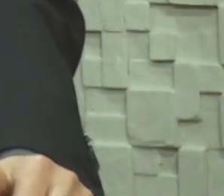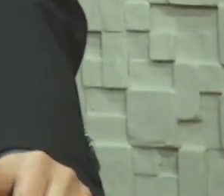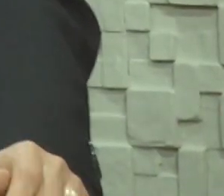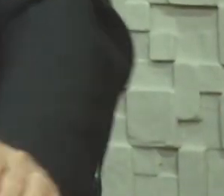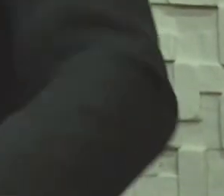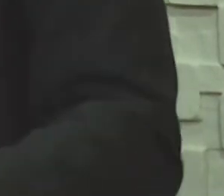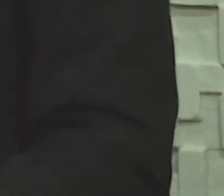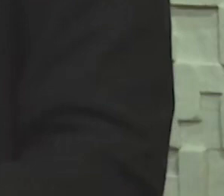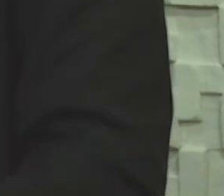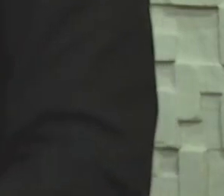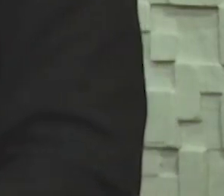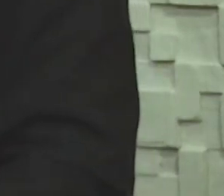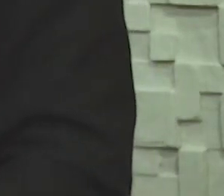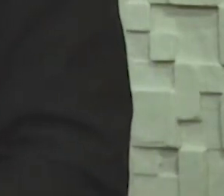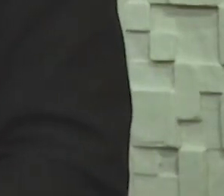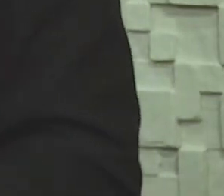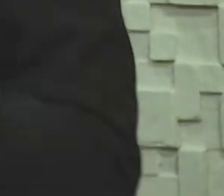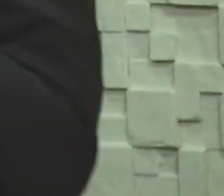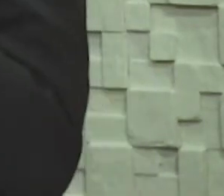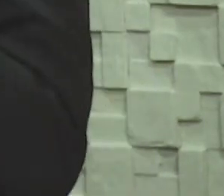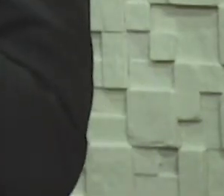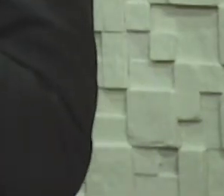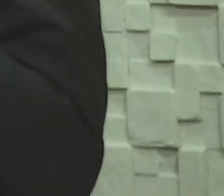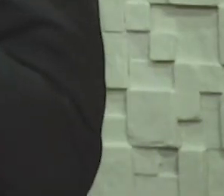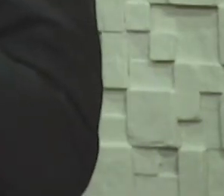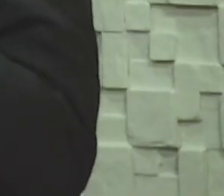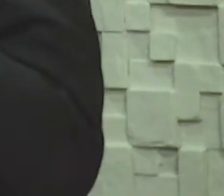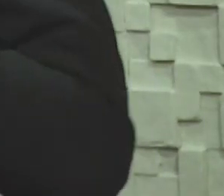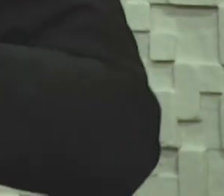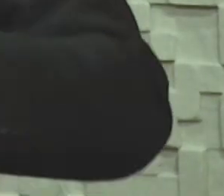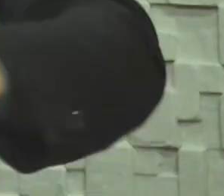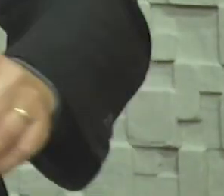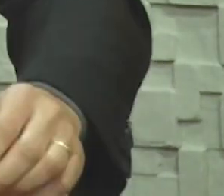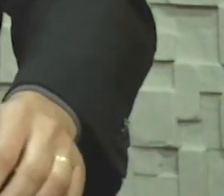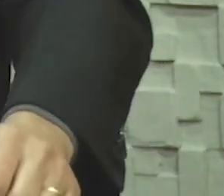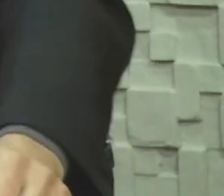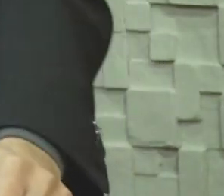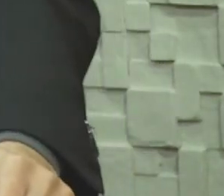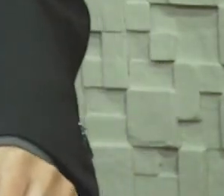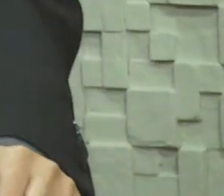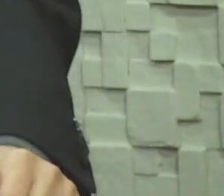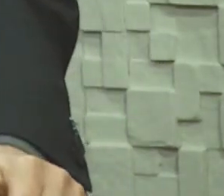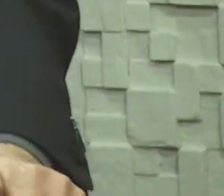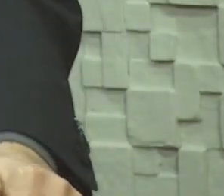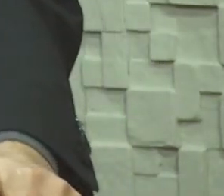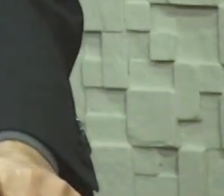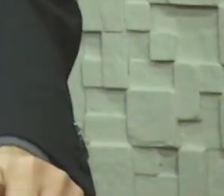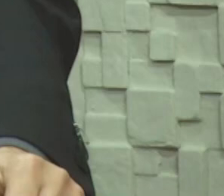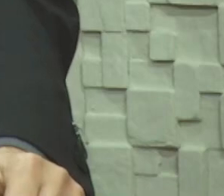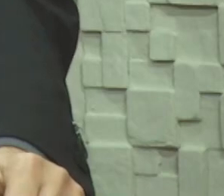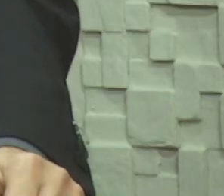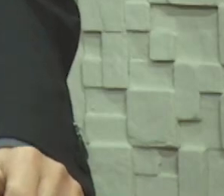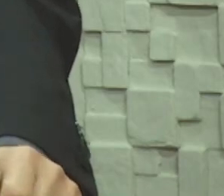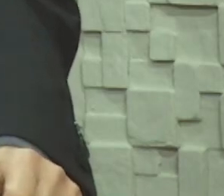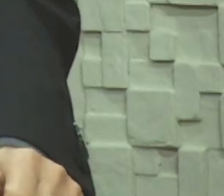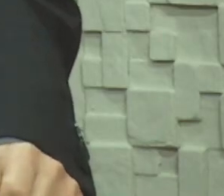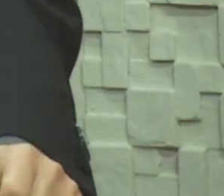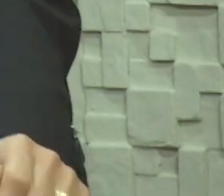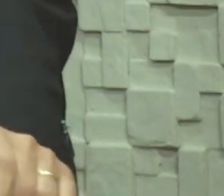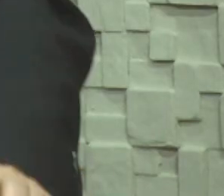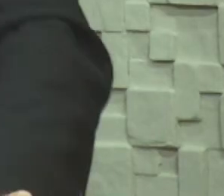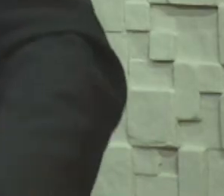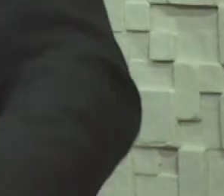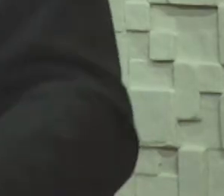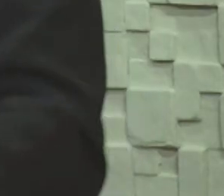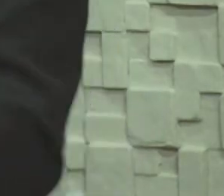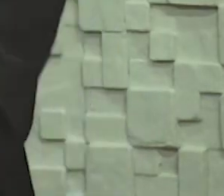um grande músico um alemão né juntamente com um grupo de amigos fundou a orquestra e concertos de Erechim e durante